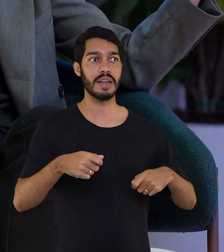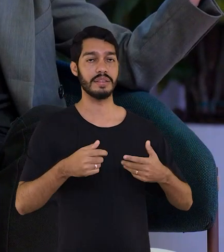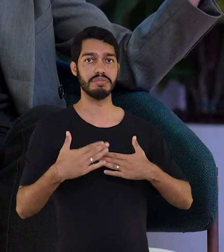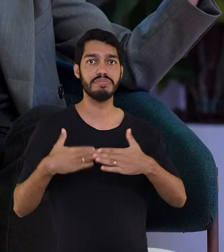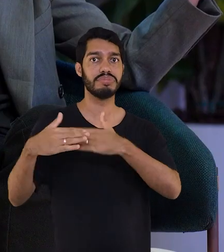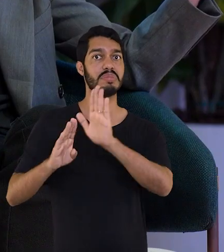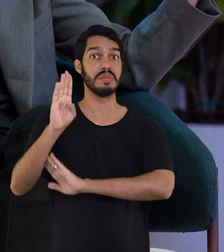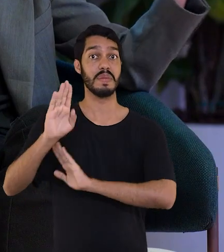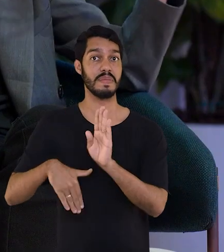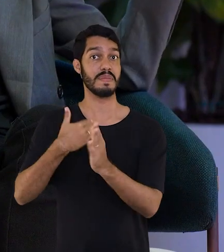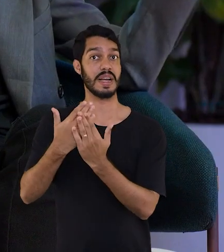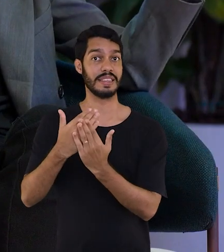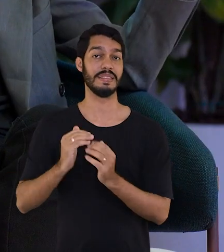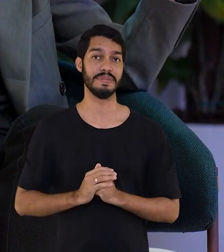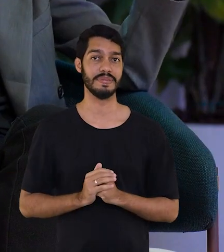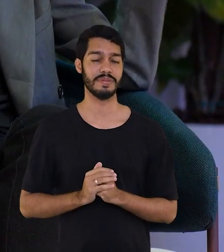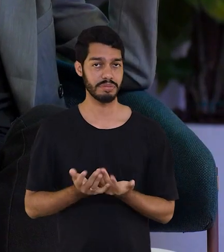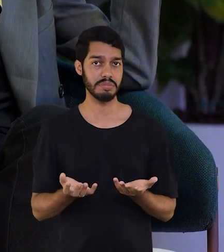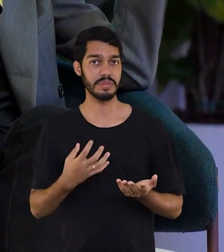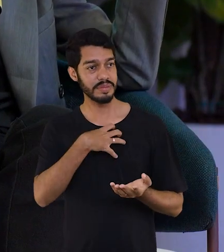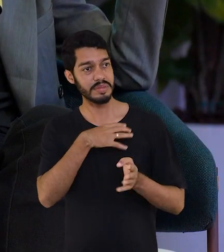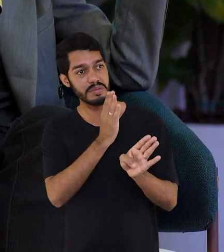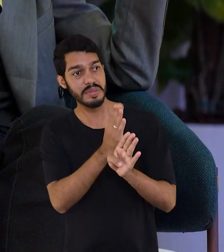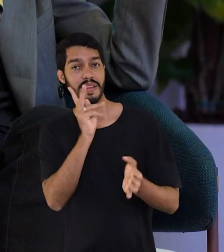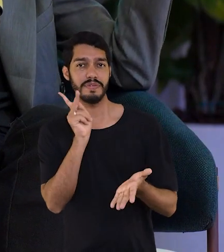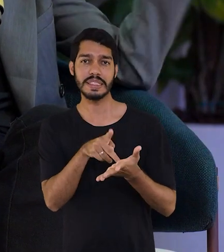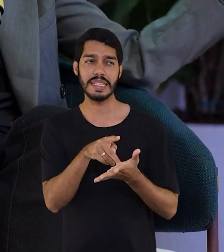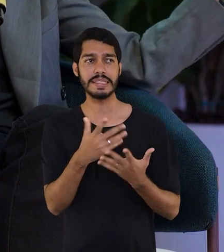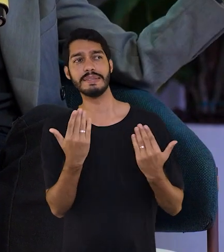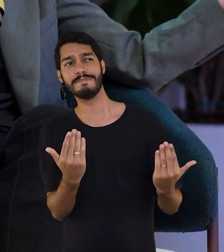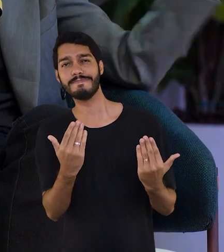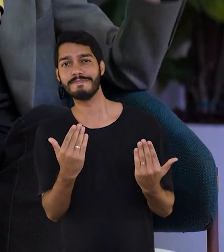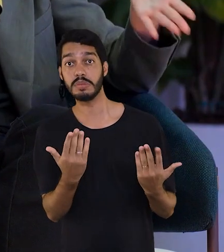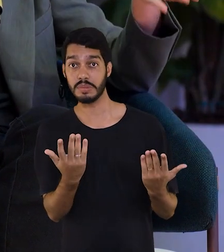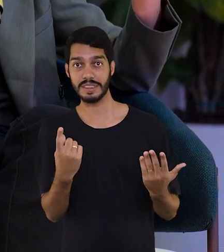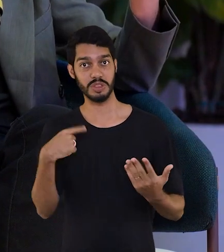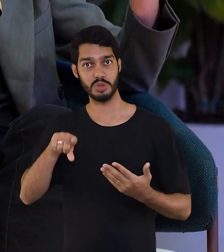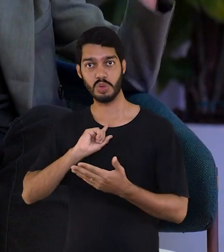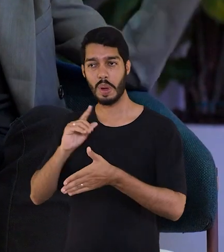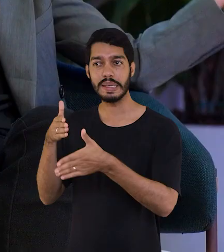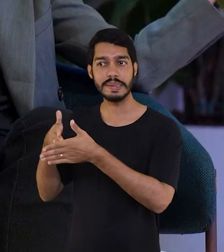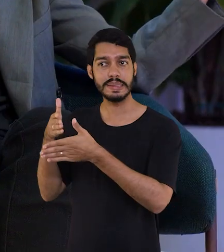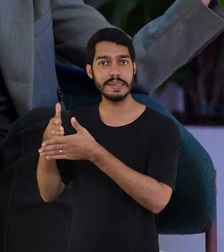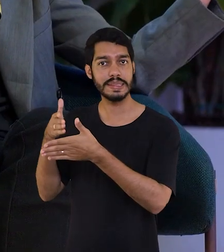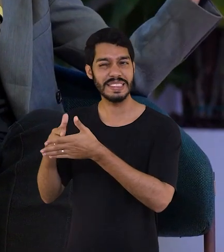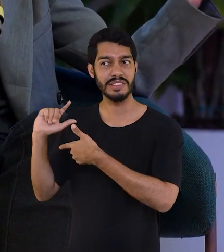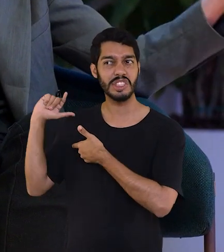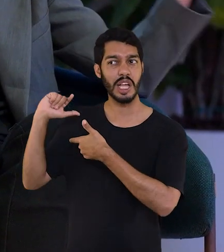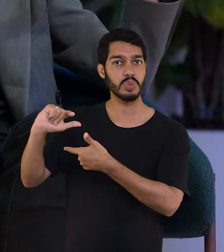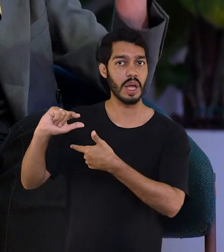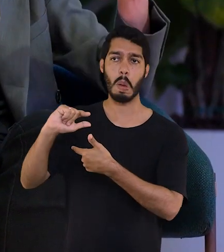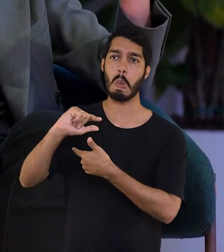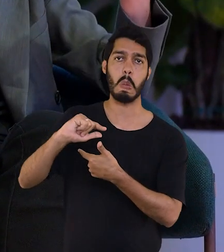espaço para existir e prosperar. Então, isso acaba se tornando, de fato, um novo paradigma. Assim, é uma quebra de paradigma que a gente